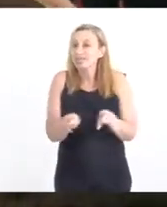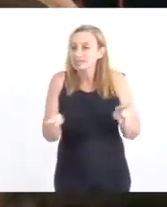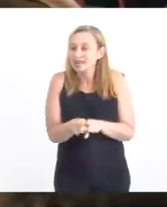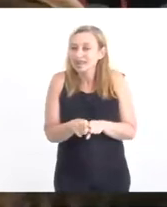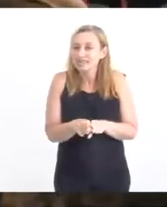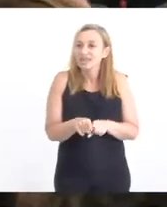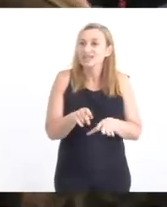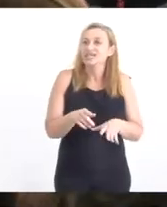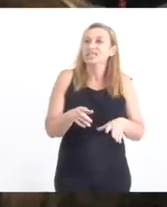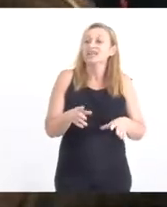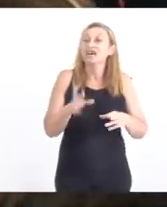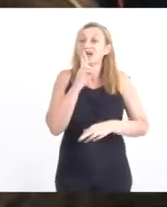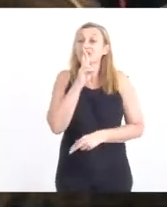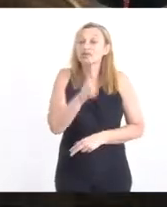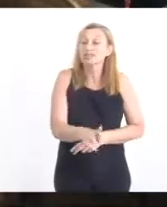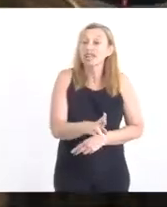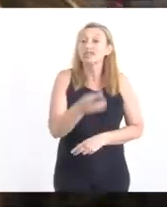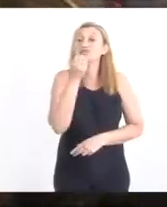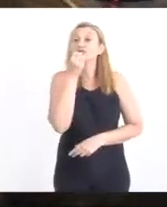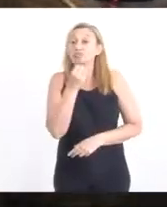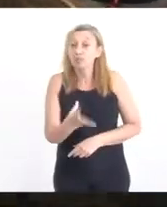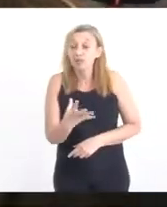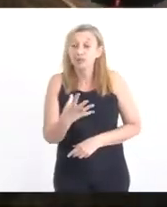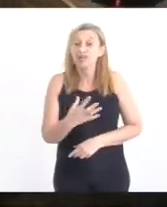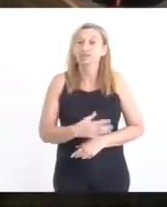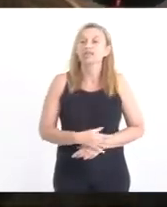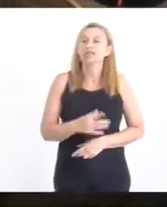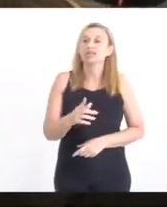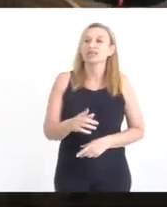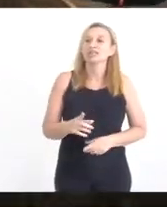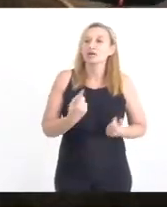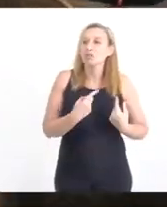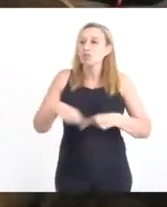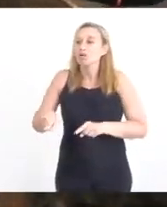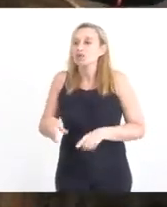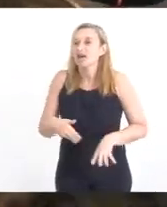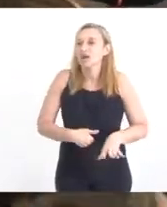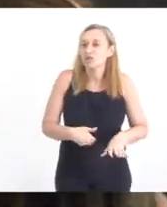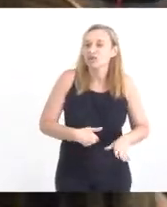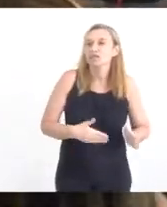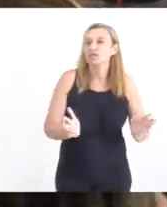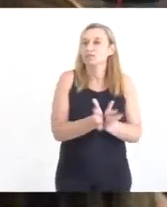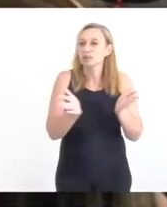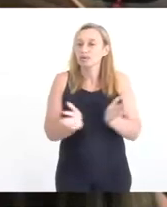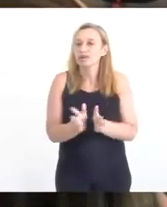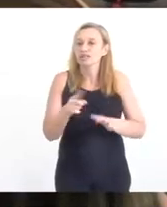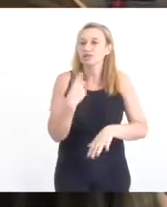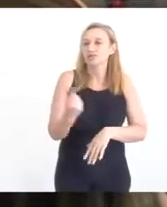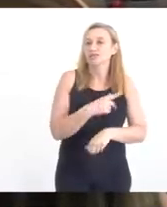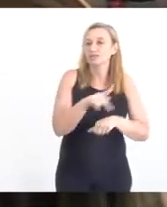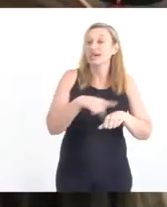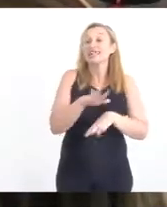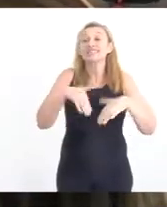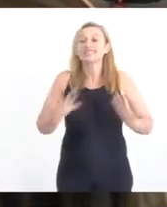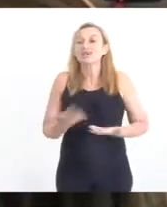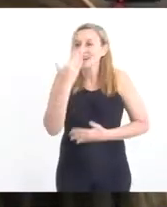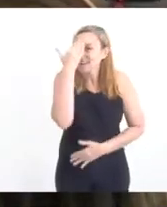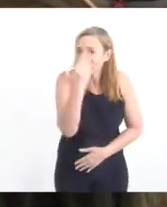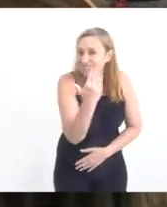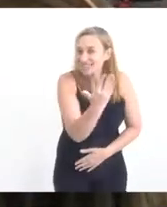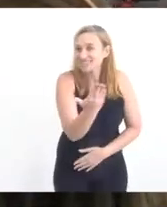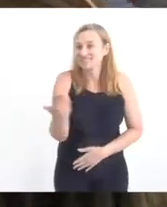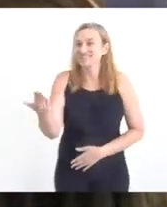que trouxe resultados concretos para combater a fome EA miséria no nosso país então eu quero